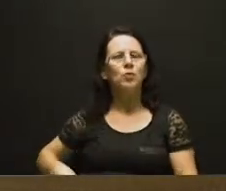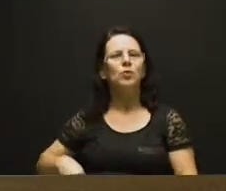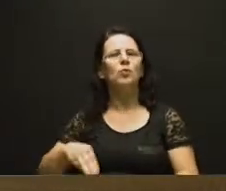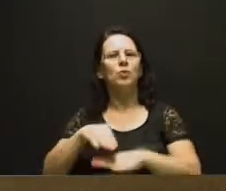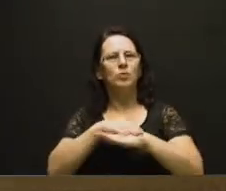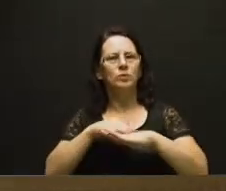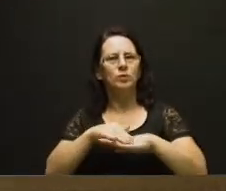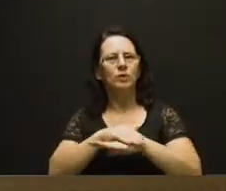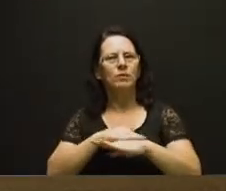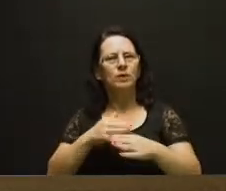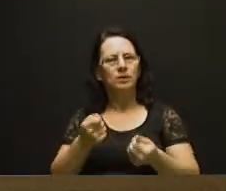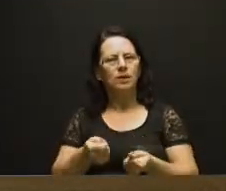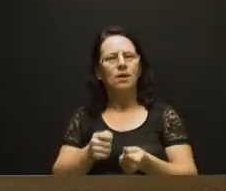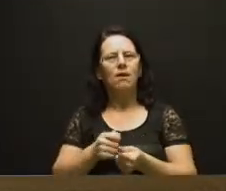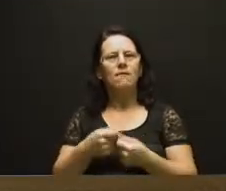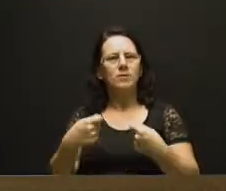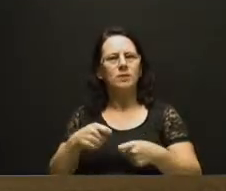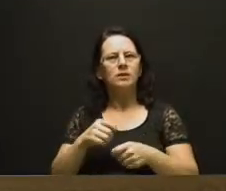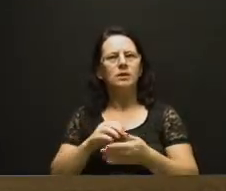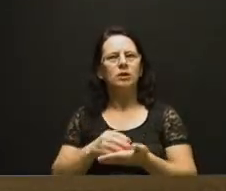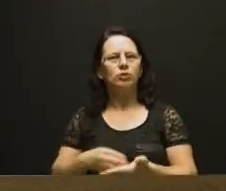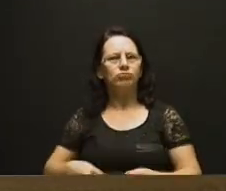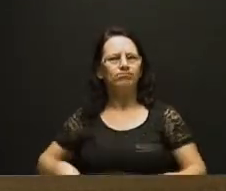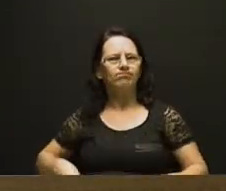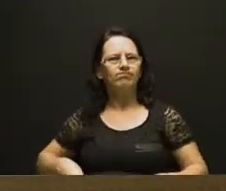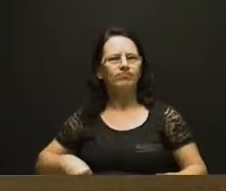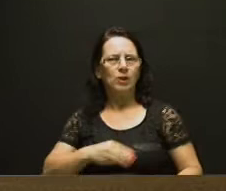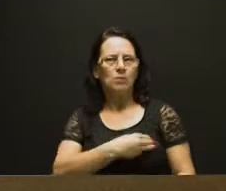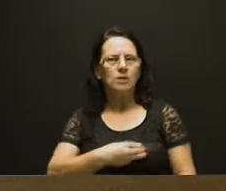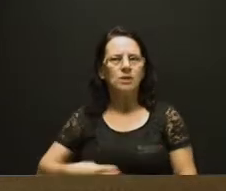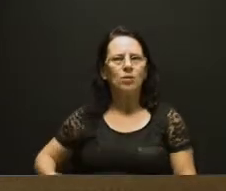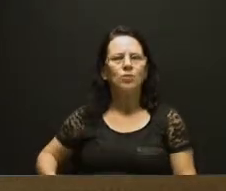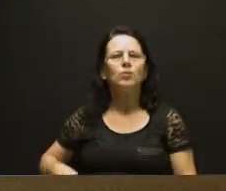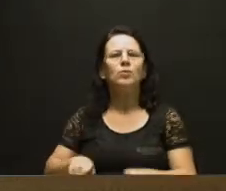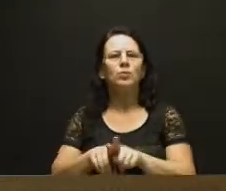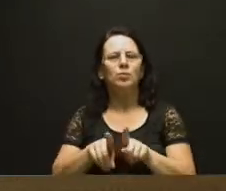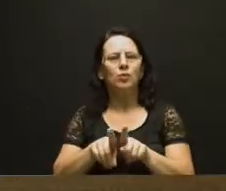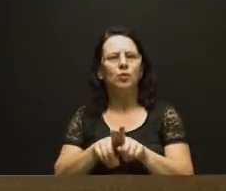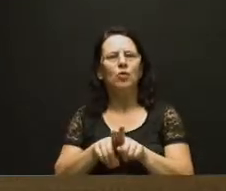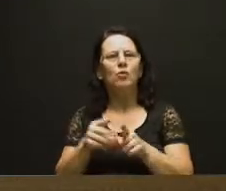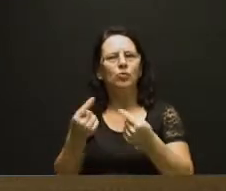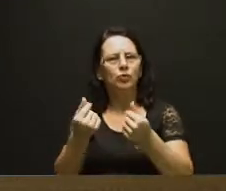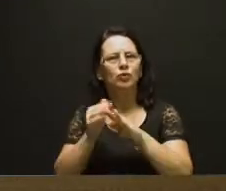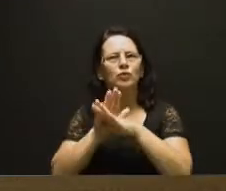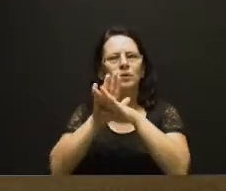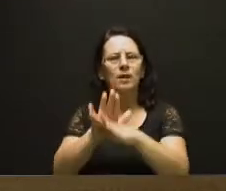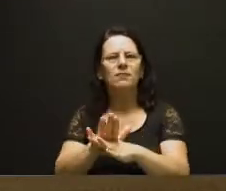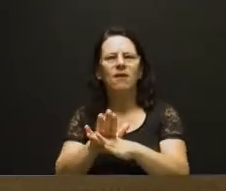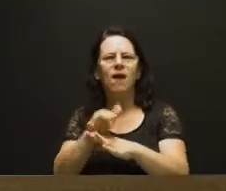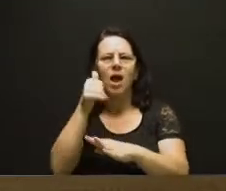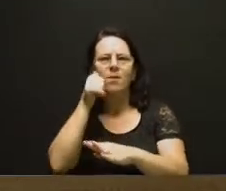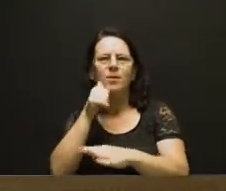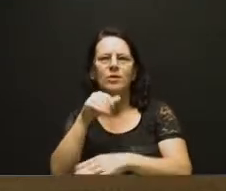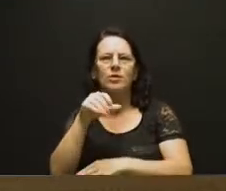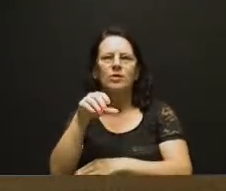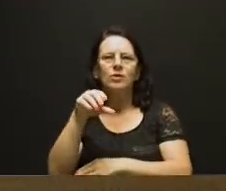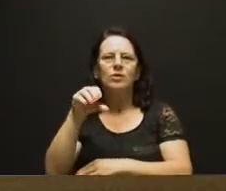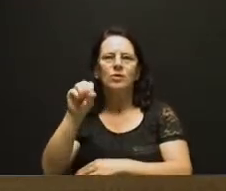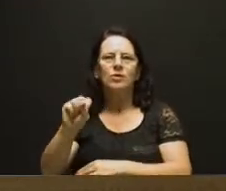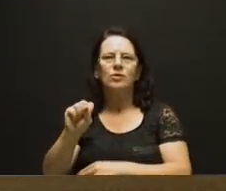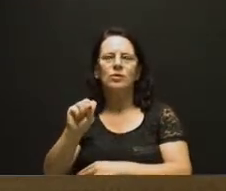mistério público tem recurso destinado para entidades com essa causa tão nobre ea doutora sheila falou quero passar